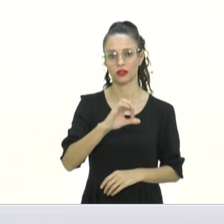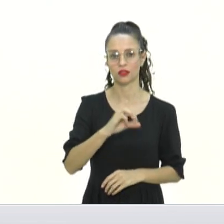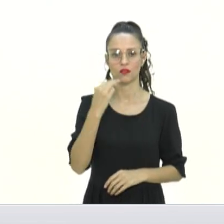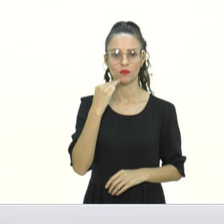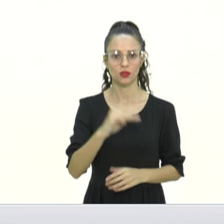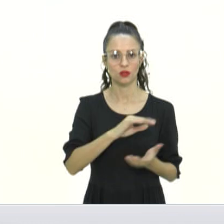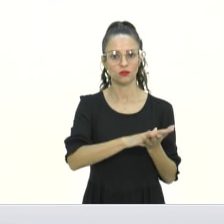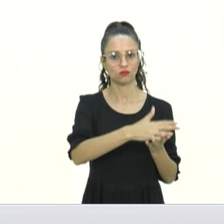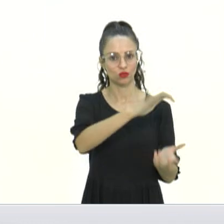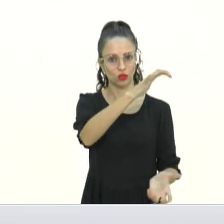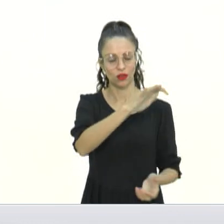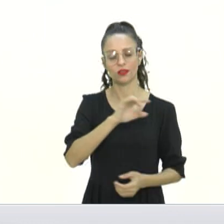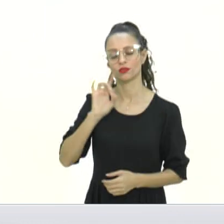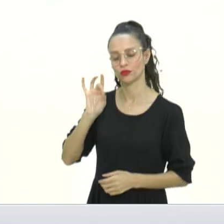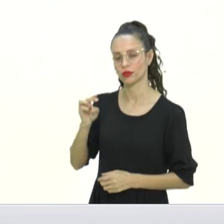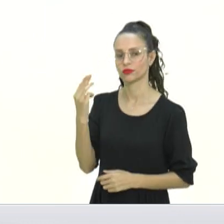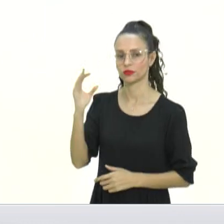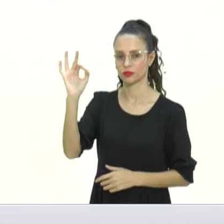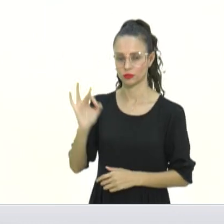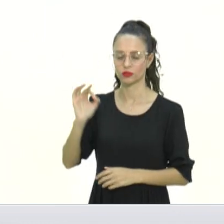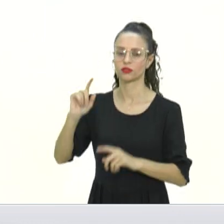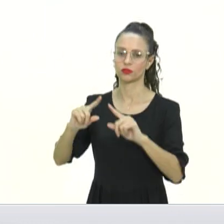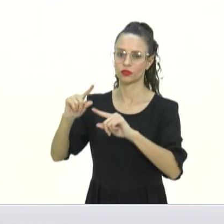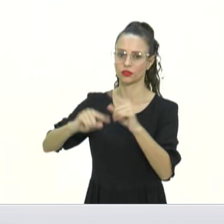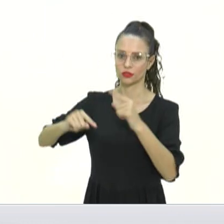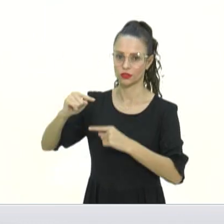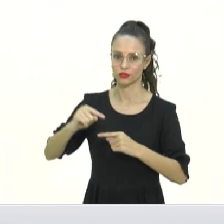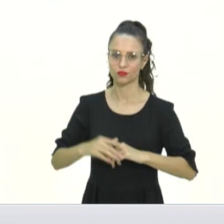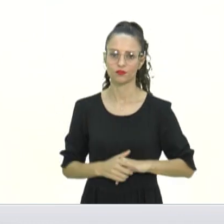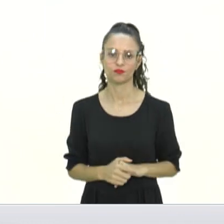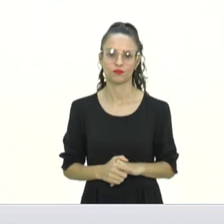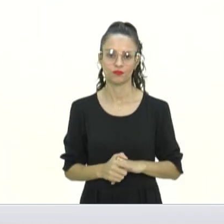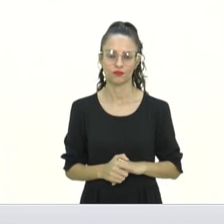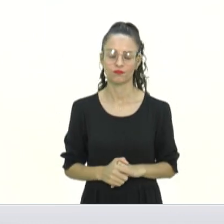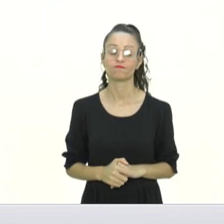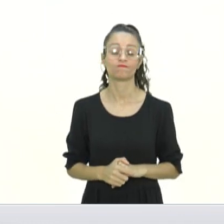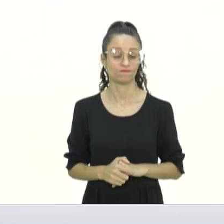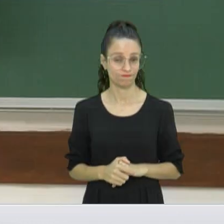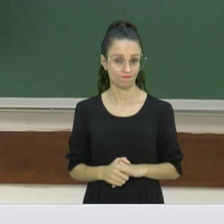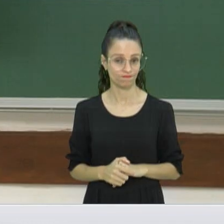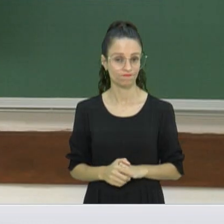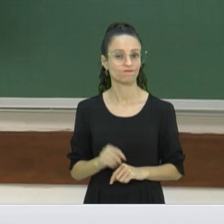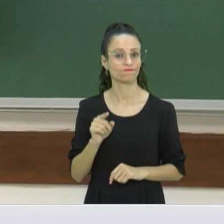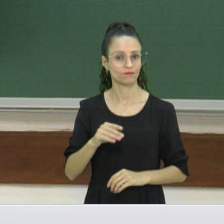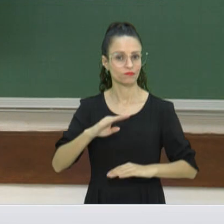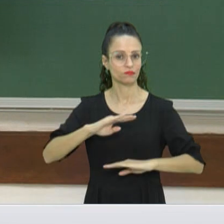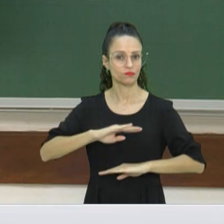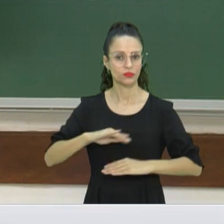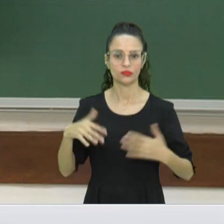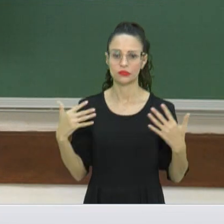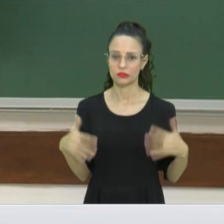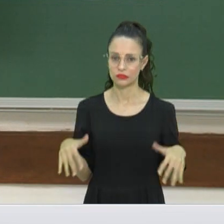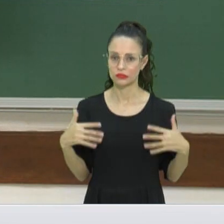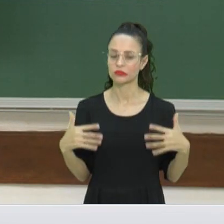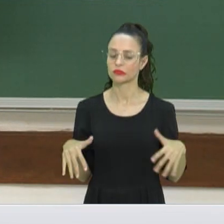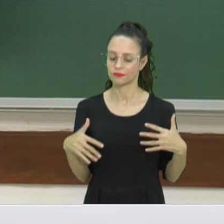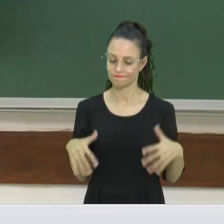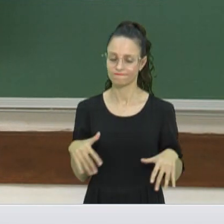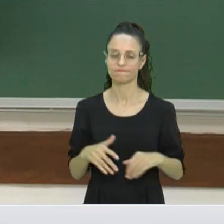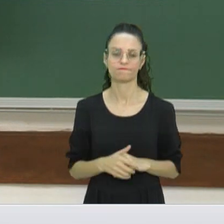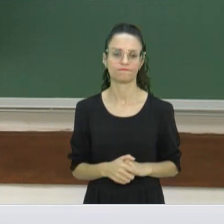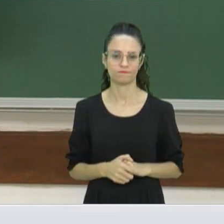de lixo produzidas por ano. Que situação, né, pessoal? Que